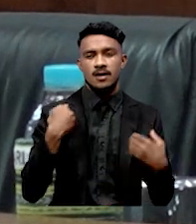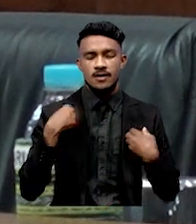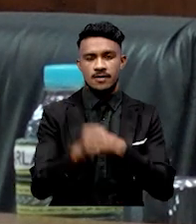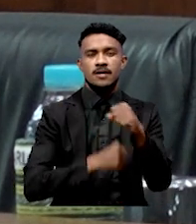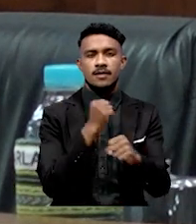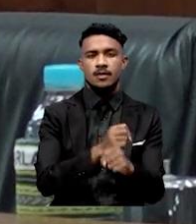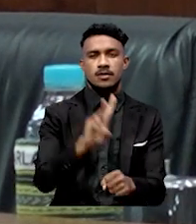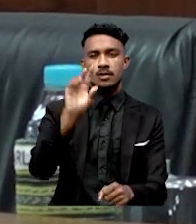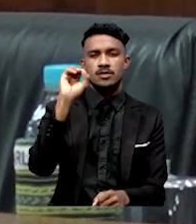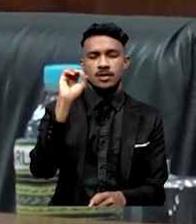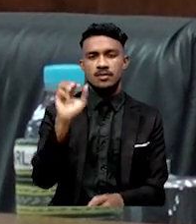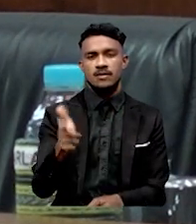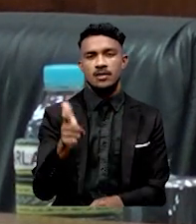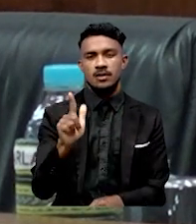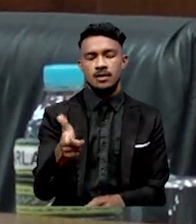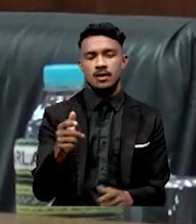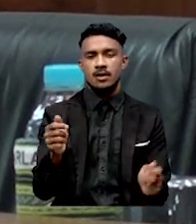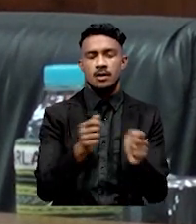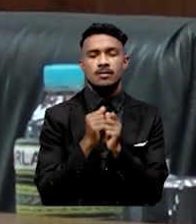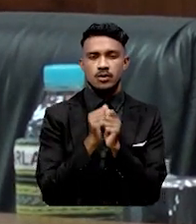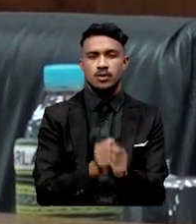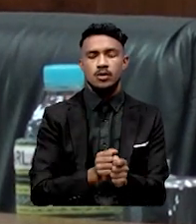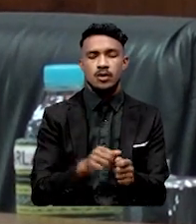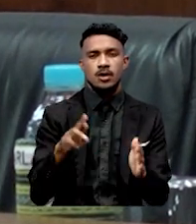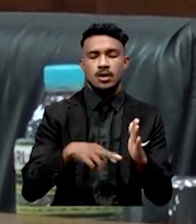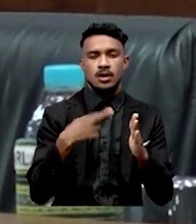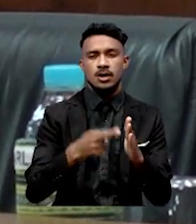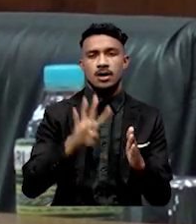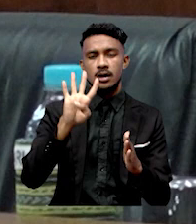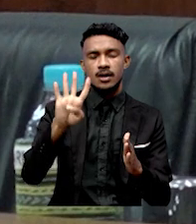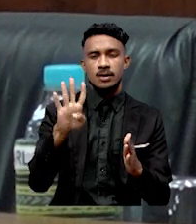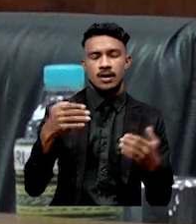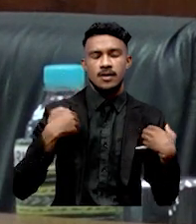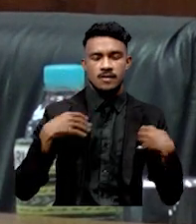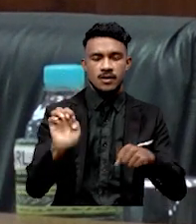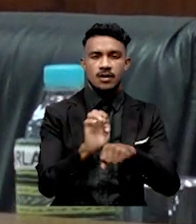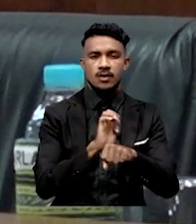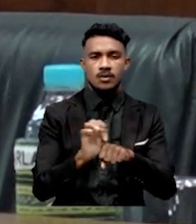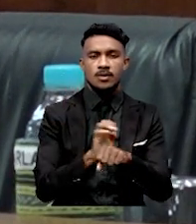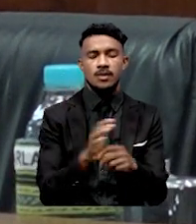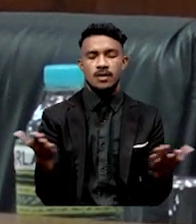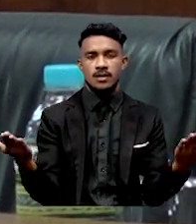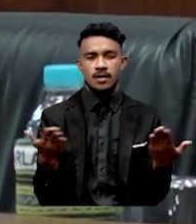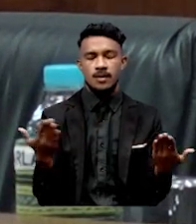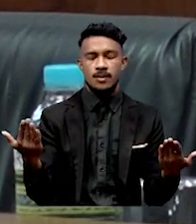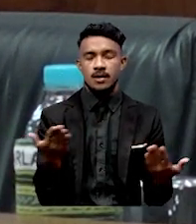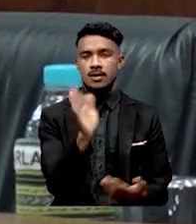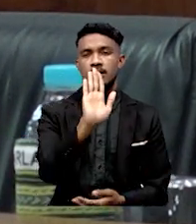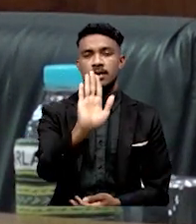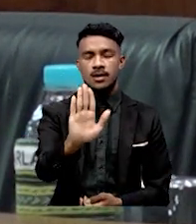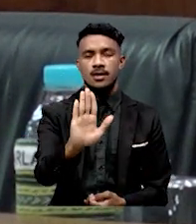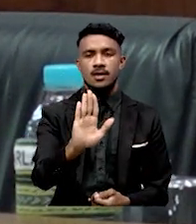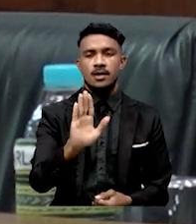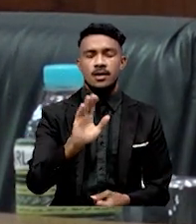2020, há muito com medidas hat, nebe, ia plano de recuperação econômica, né? Nebe, nia período